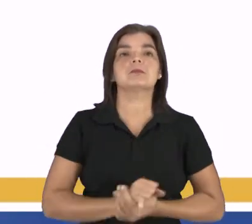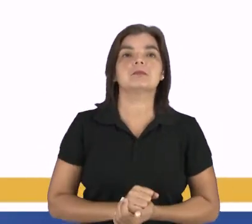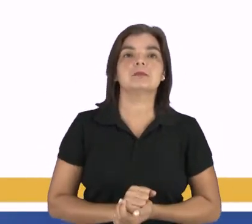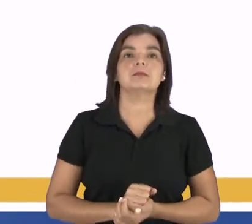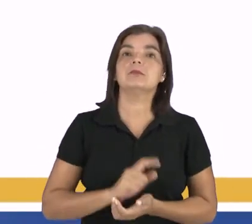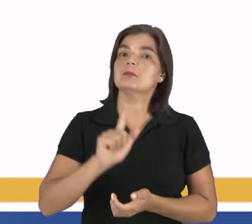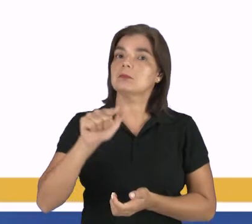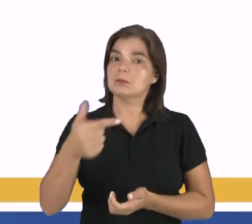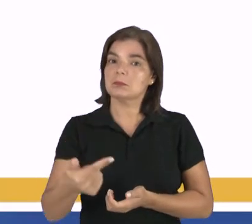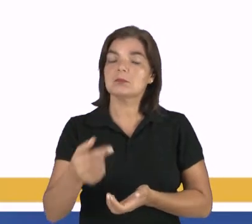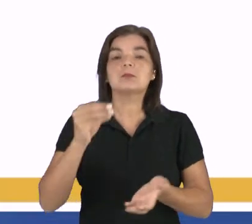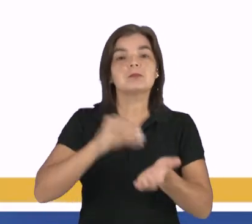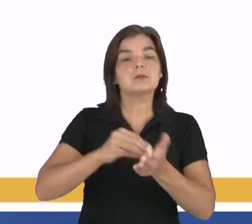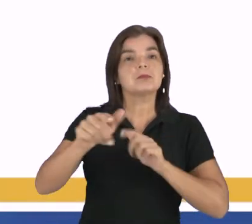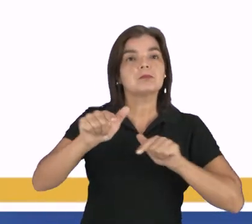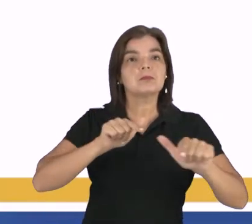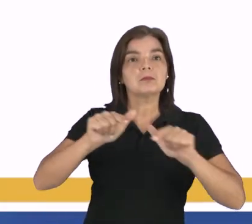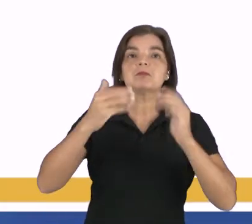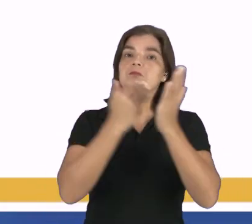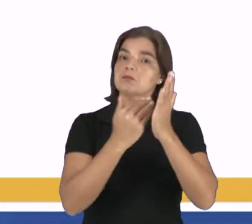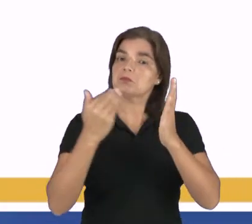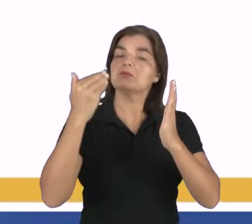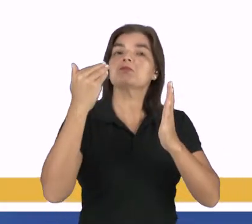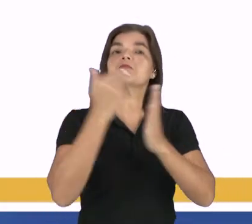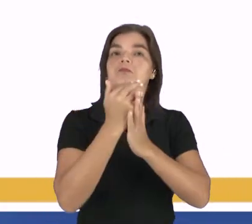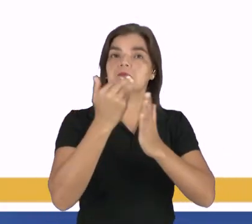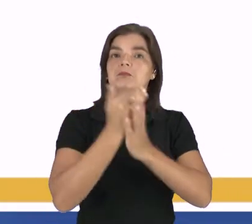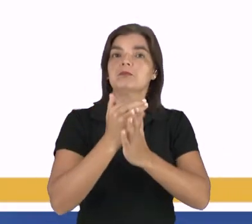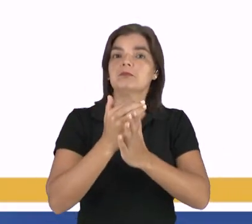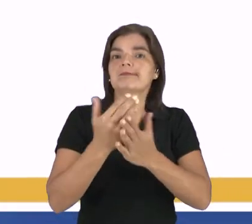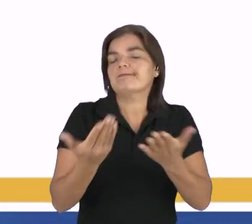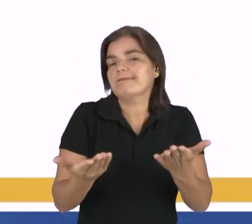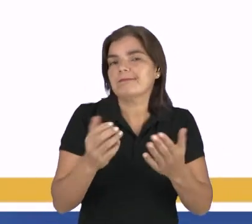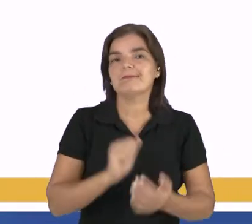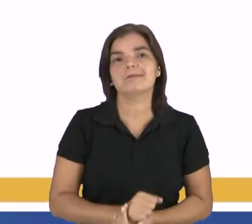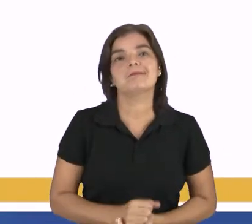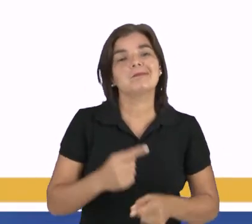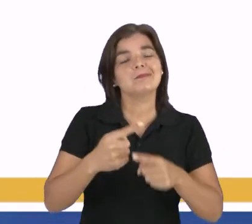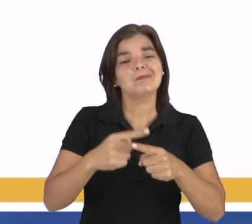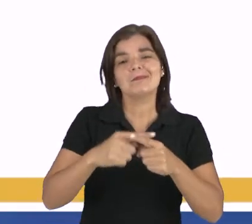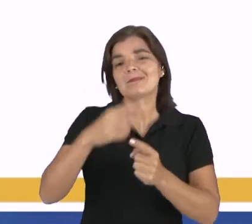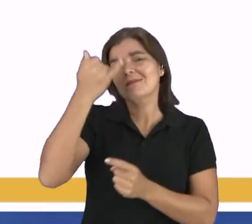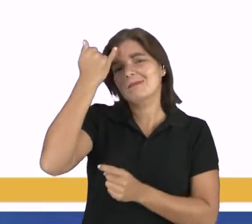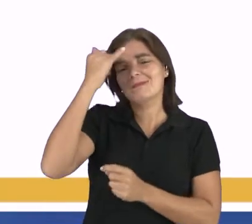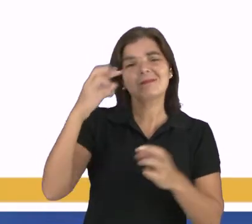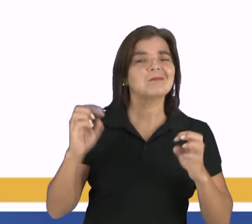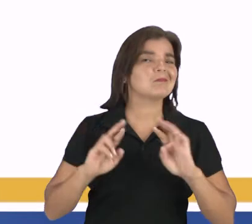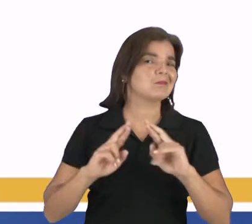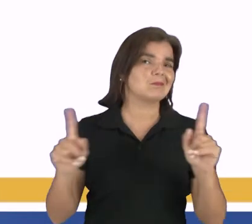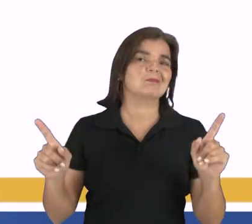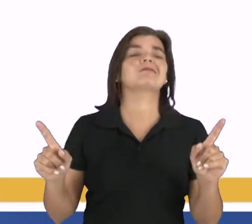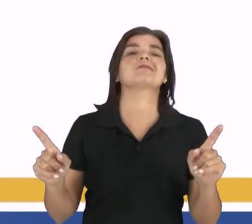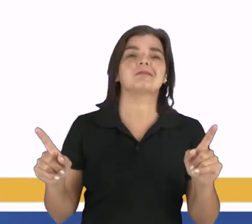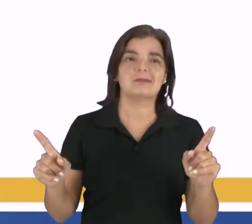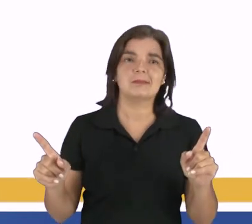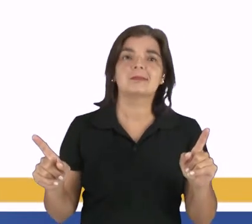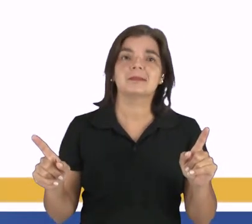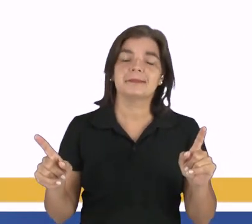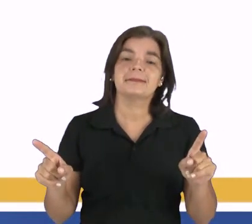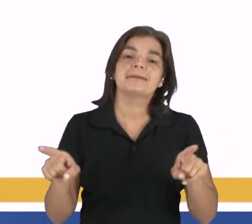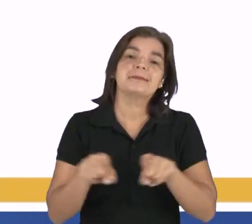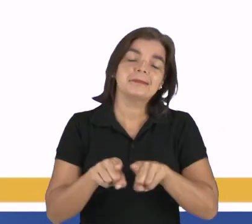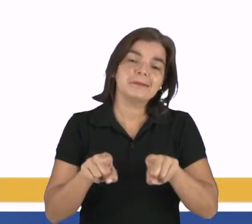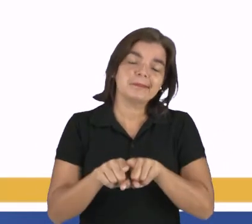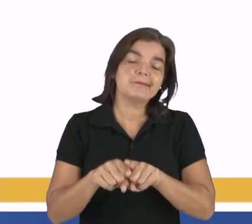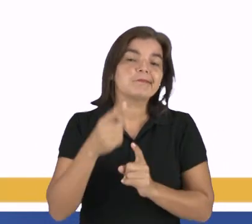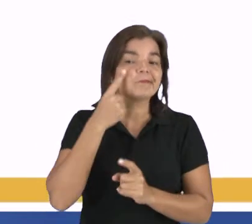escrever: além disso, o desemprego tem aumentado substancialmente, porque são ideias completamente diferentes e aí